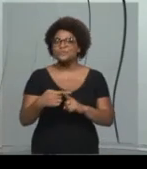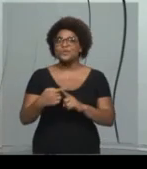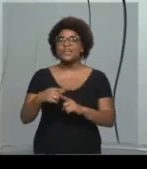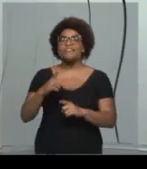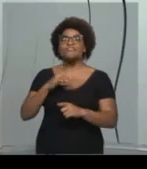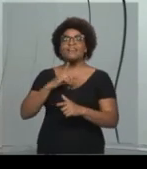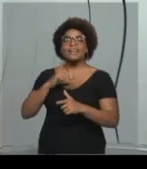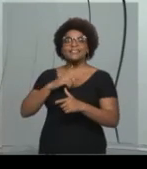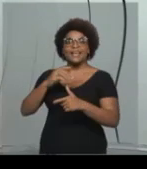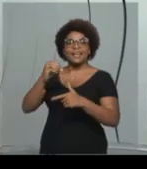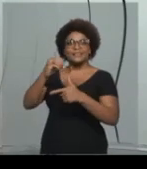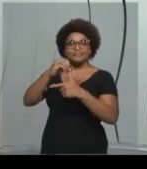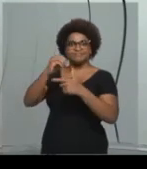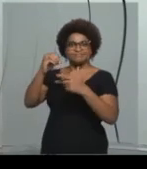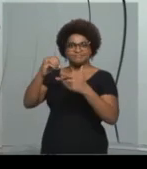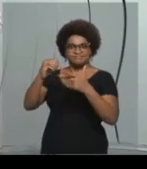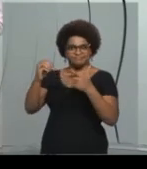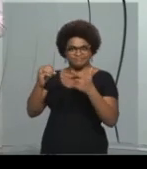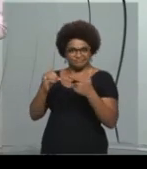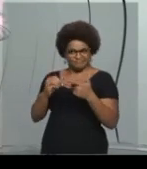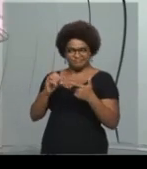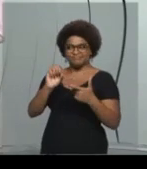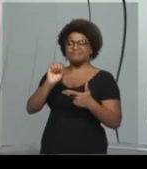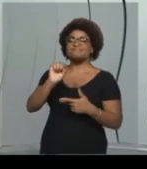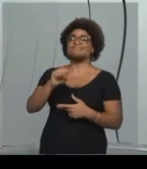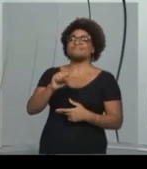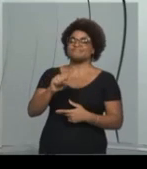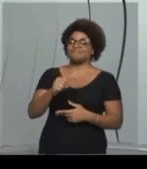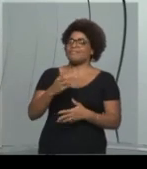tem caído. É bom prestar atenção.